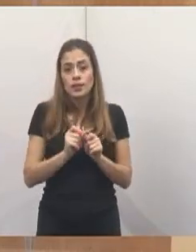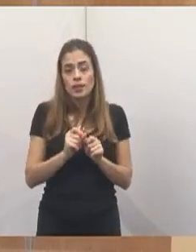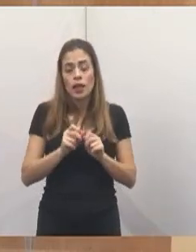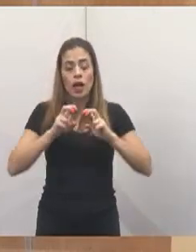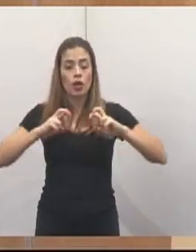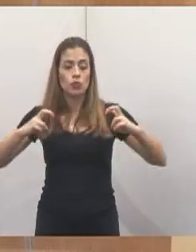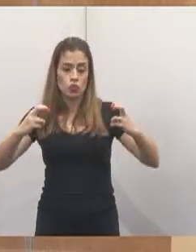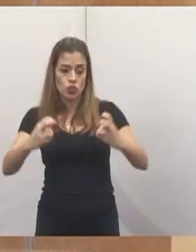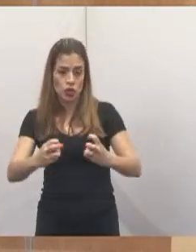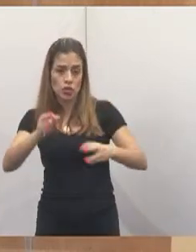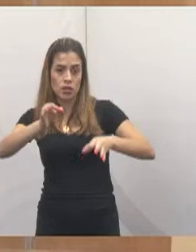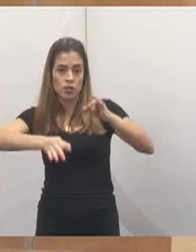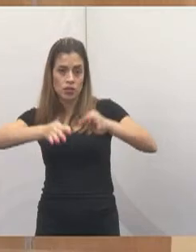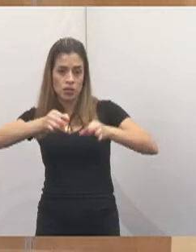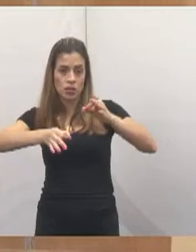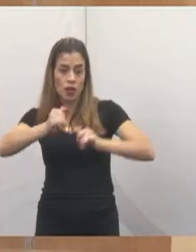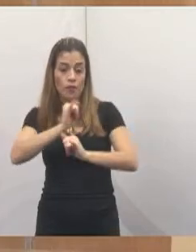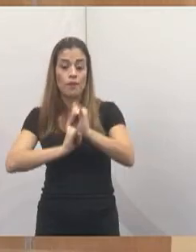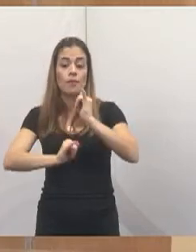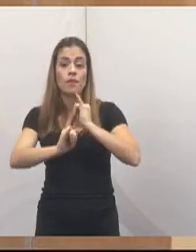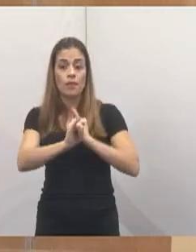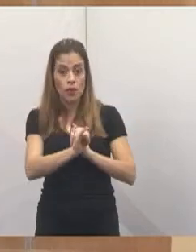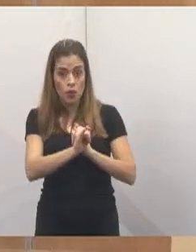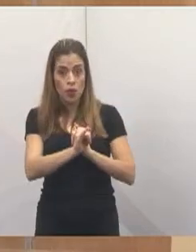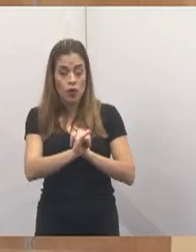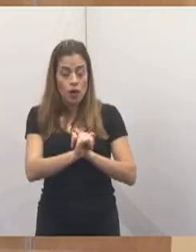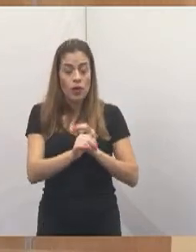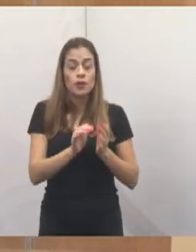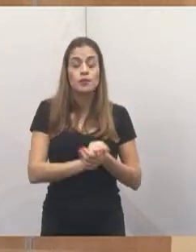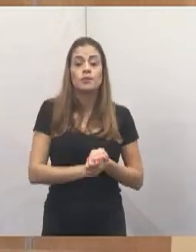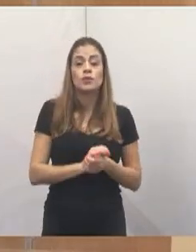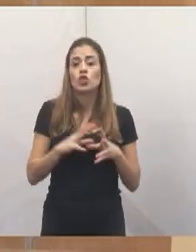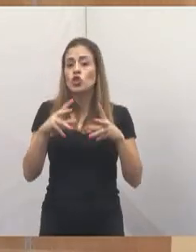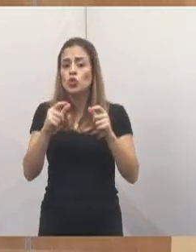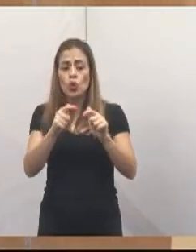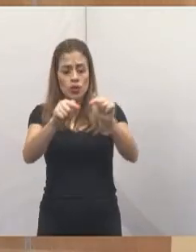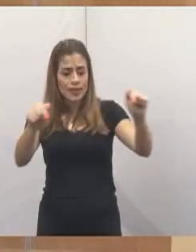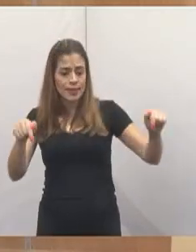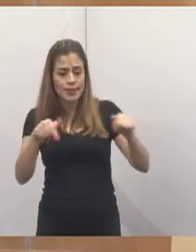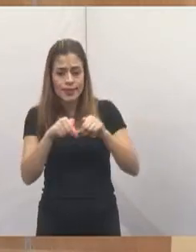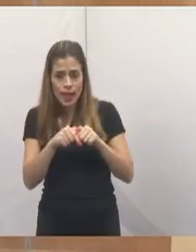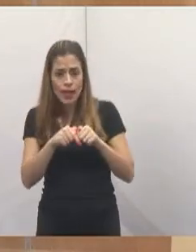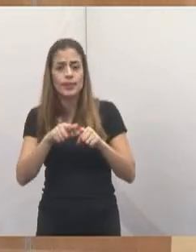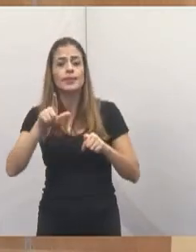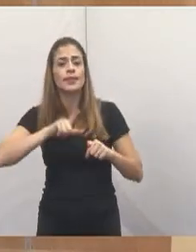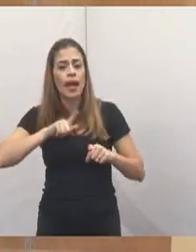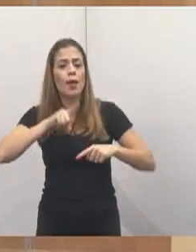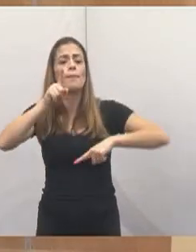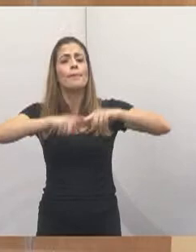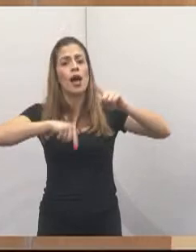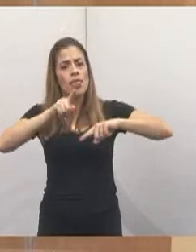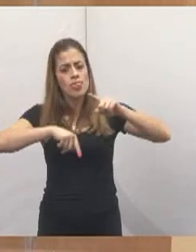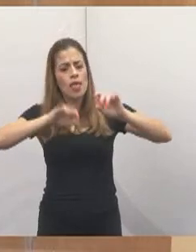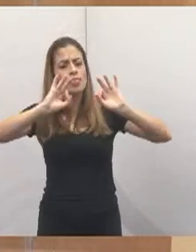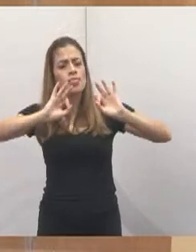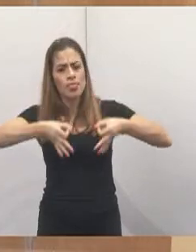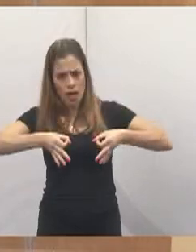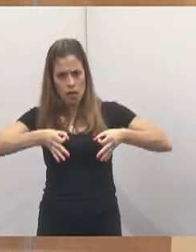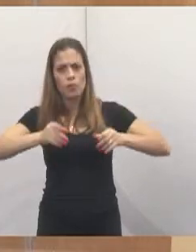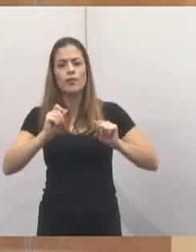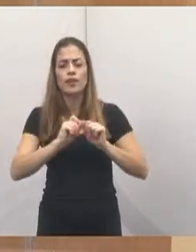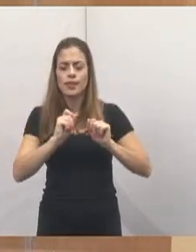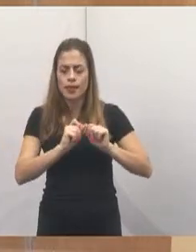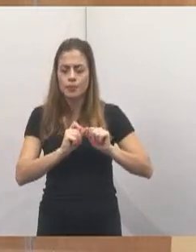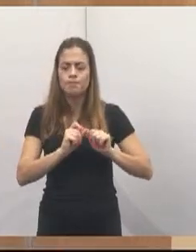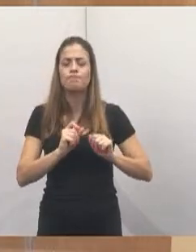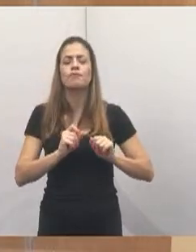fóruns, todas equipadas para que possa também fazer essa audiência virtual. Então, nós damos para o advogado a condição de trabalhar, um lugar